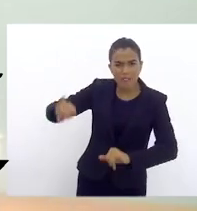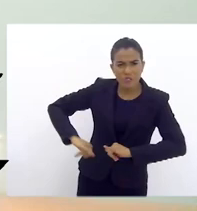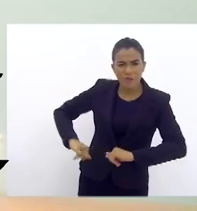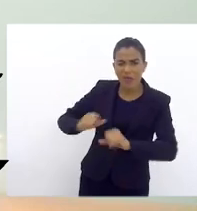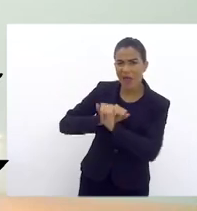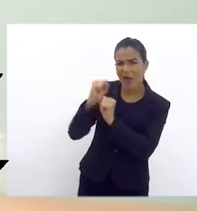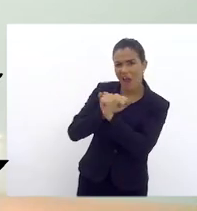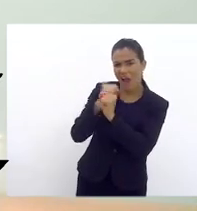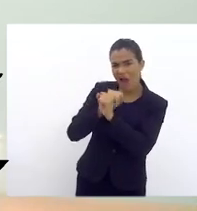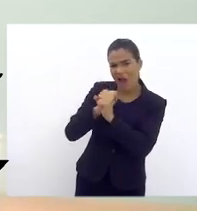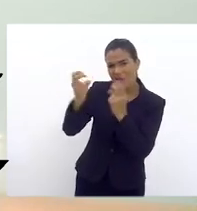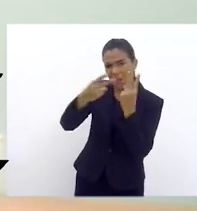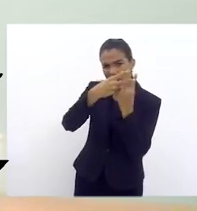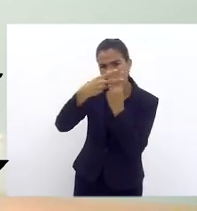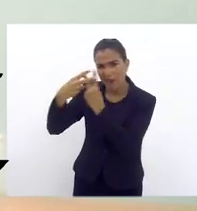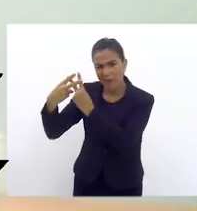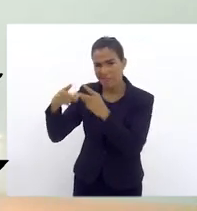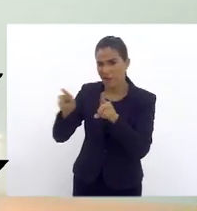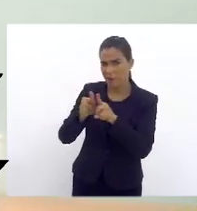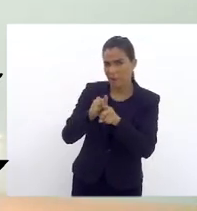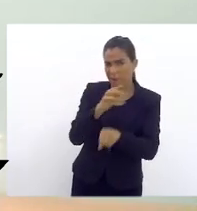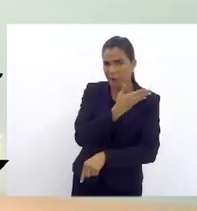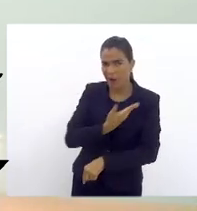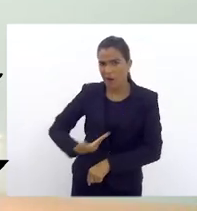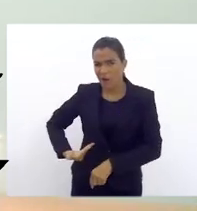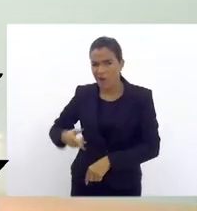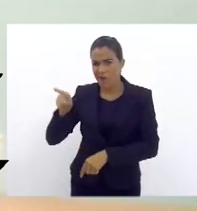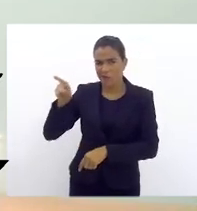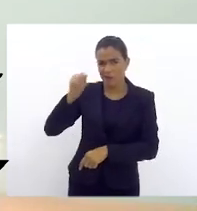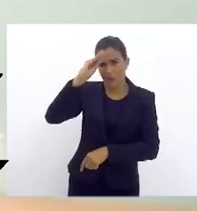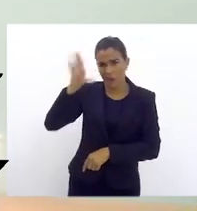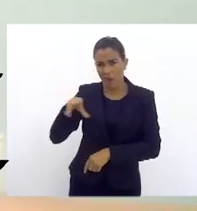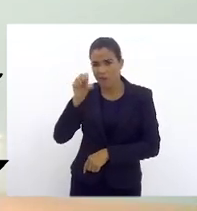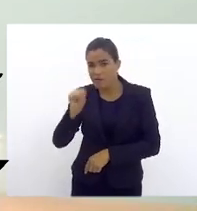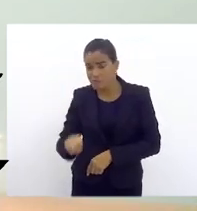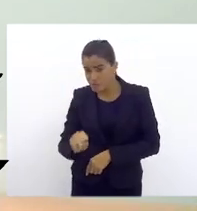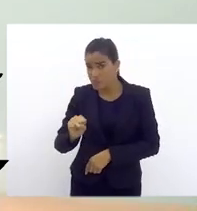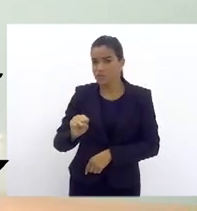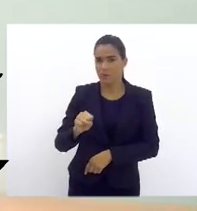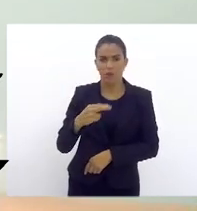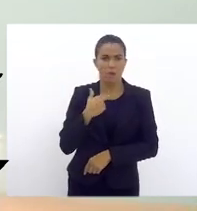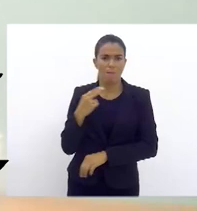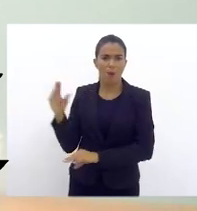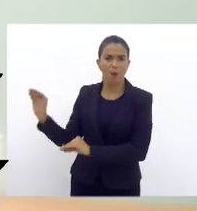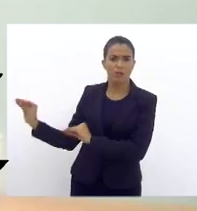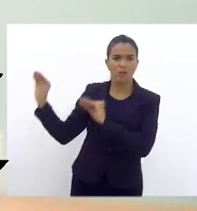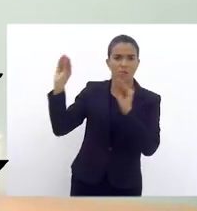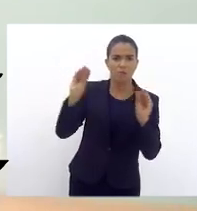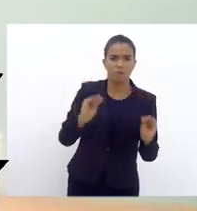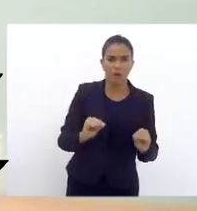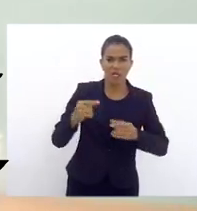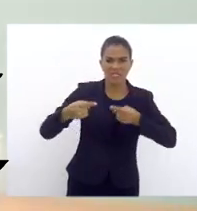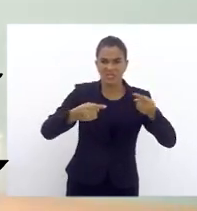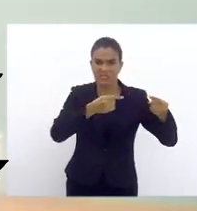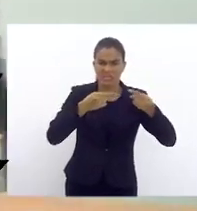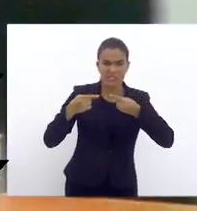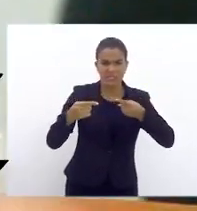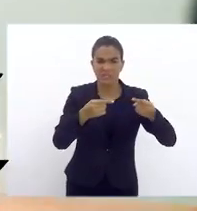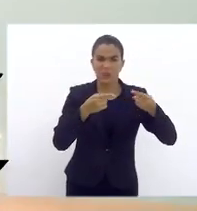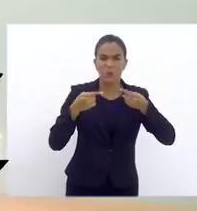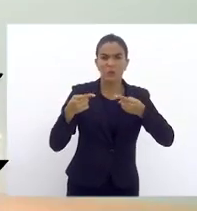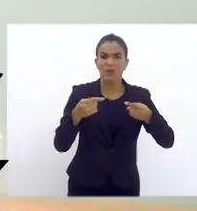tempo de prisão que passou e depois para governar a África do Sul não podemos trazer para o Brasil se discutirmos errado